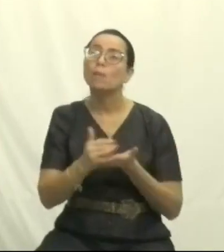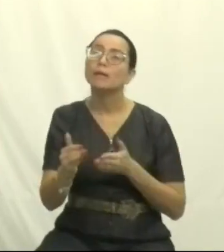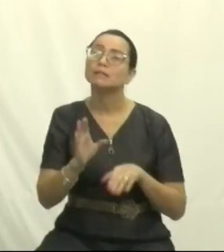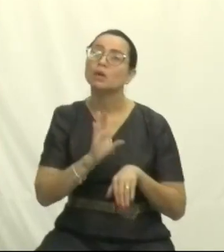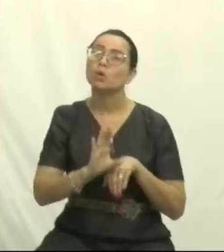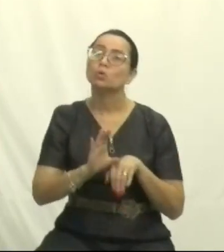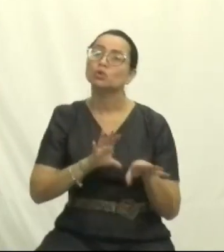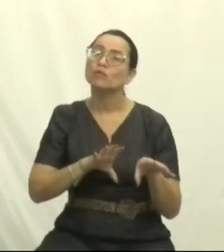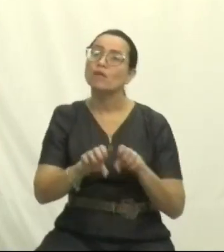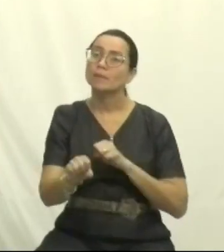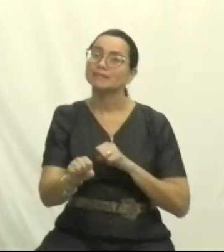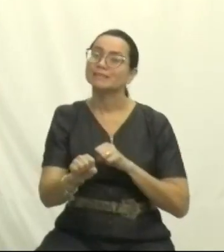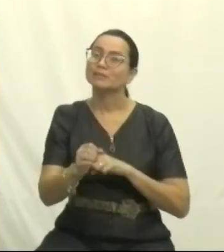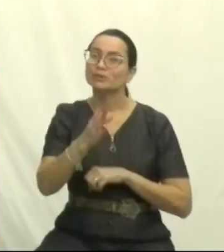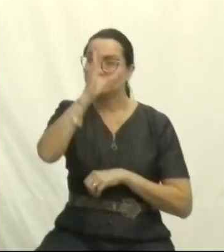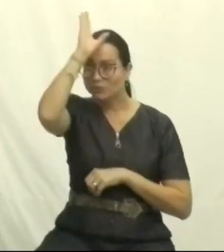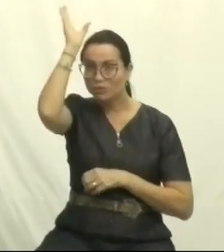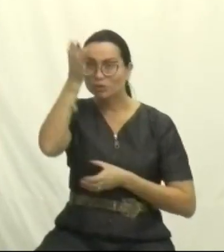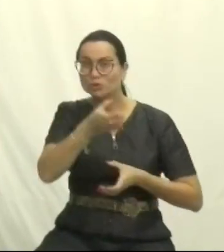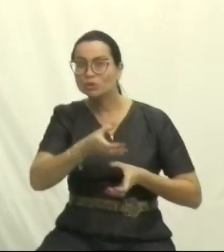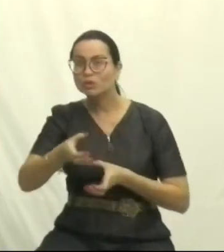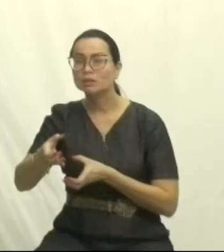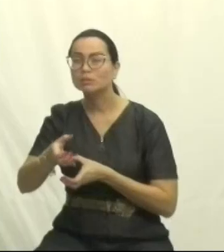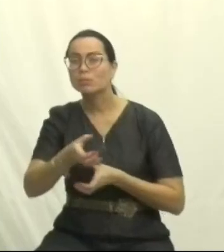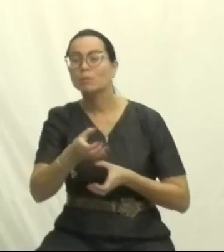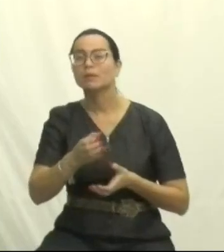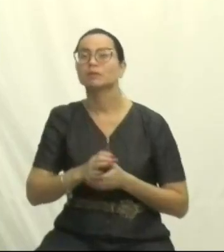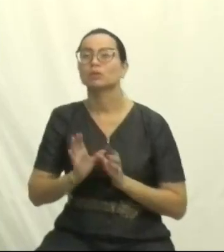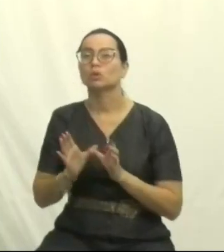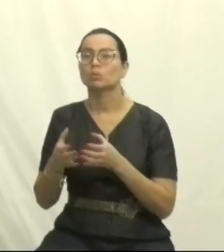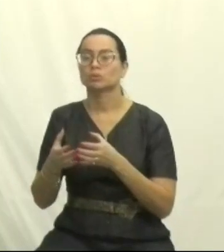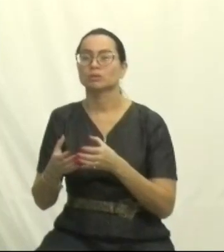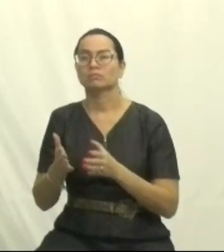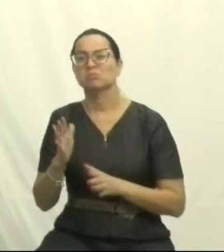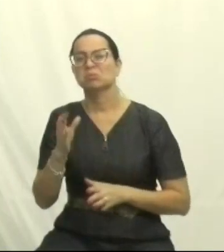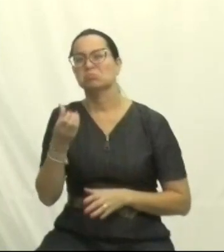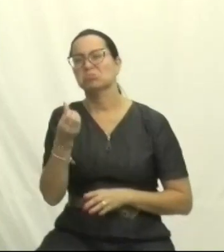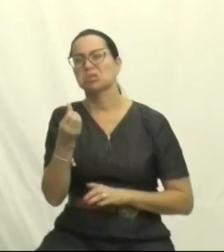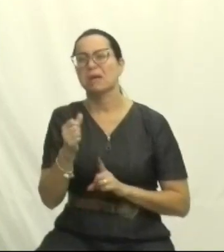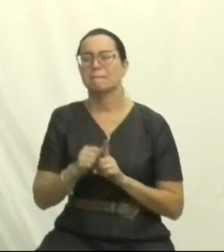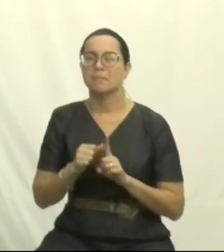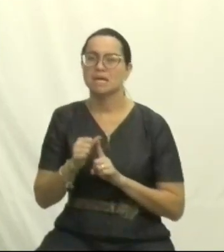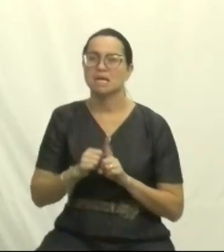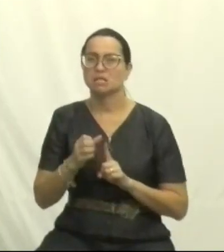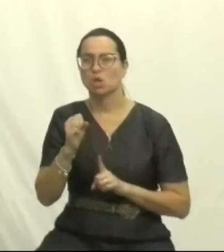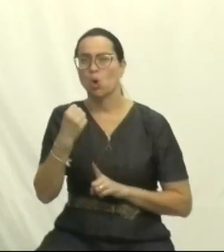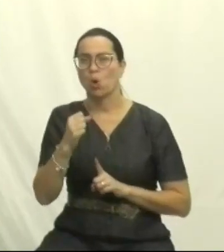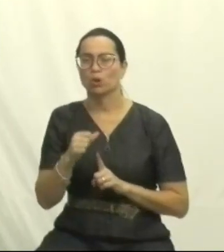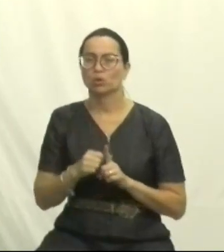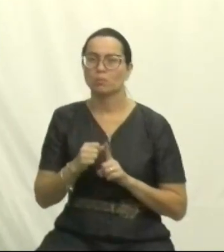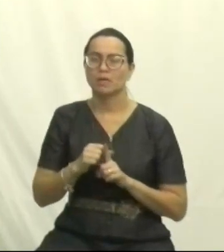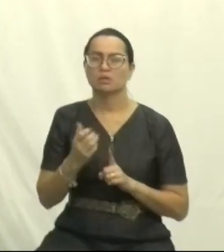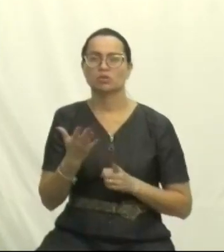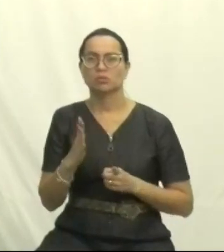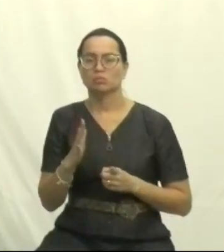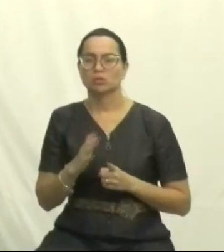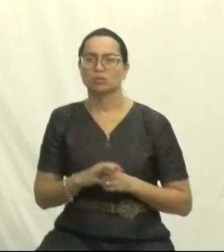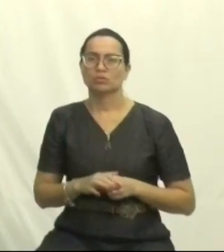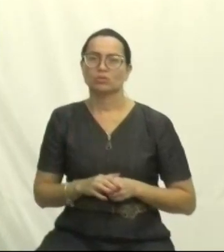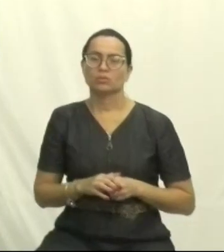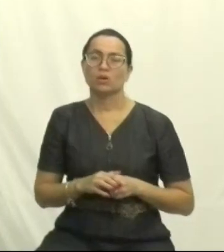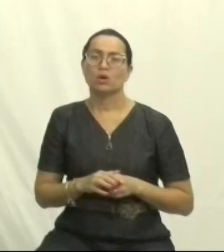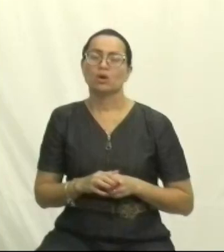de formação de bombeiros comunitários, né? O curso de bombeiros comunitários, que dura em torno de 6 meses, 8 meses, com os estágios, né? E